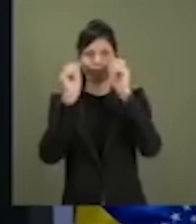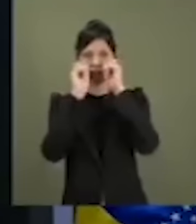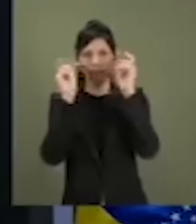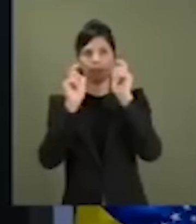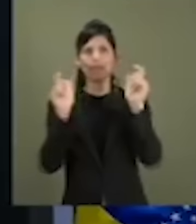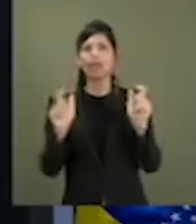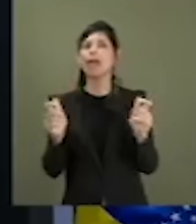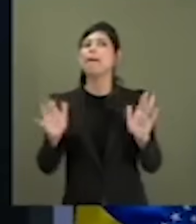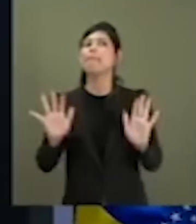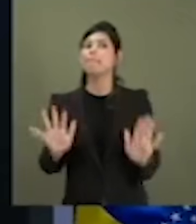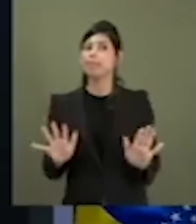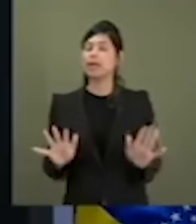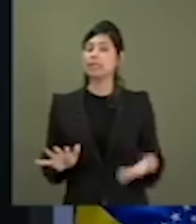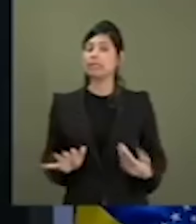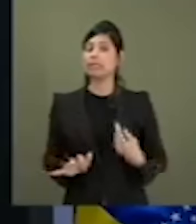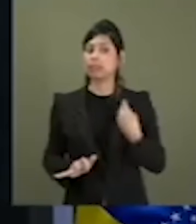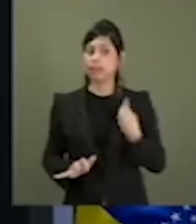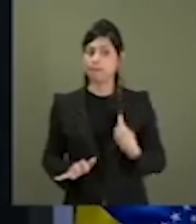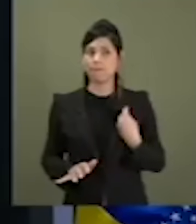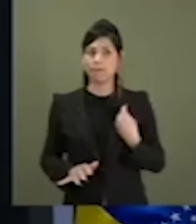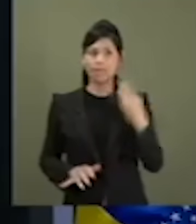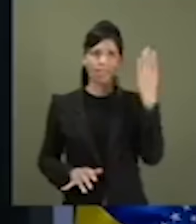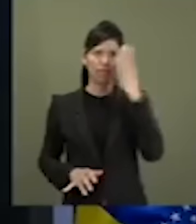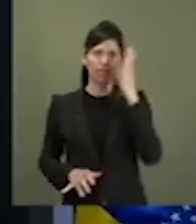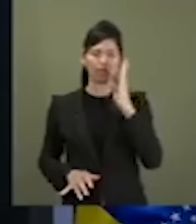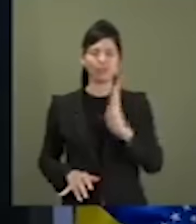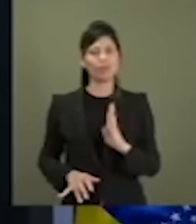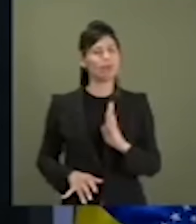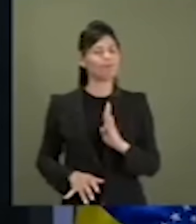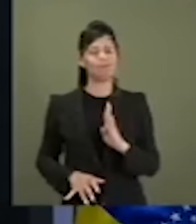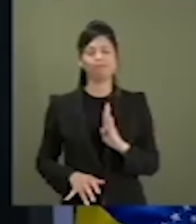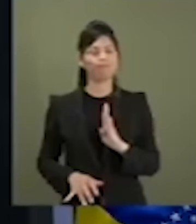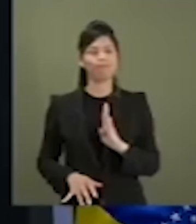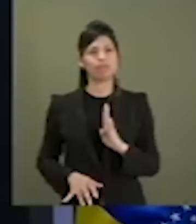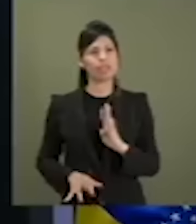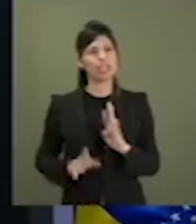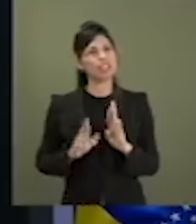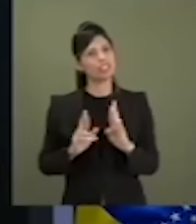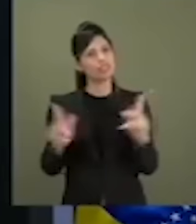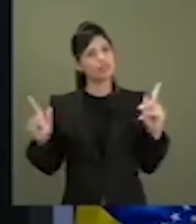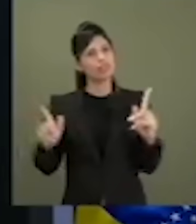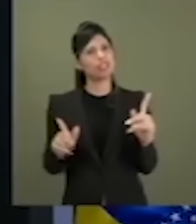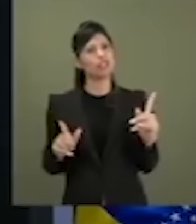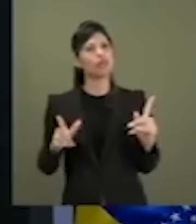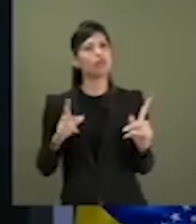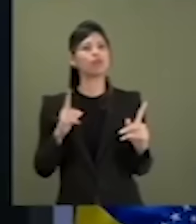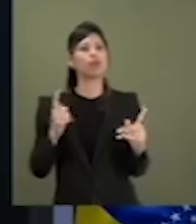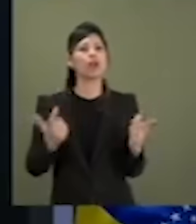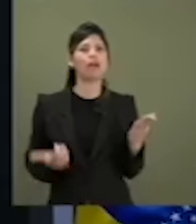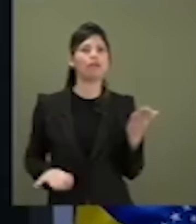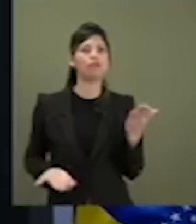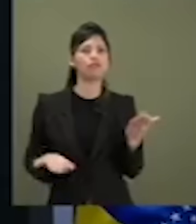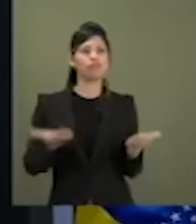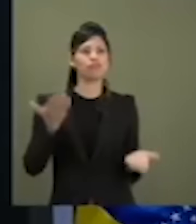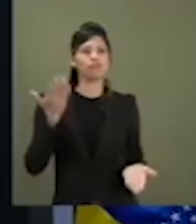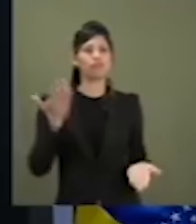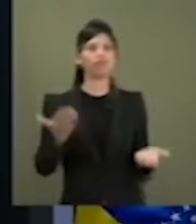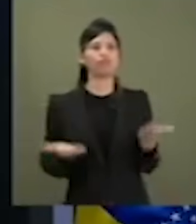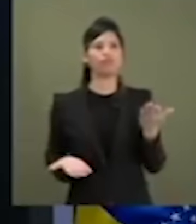São precedentes. Agora, a vida nacional, ela é pendular. E uma hora o pêndulo está de um lado e a outra hora está do